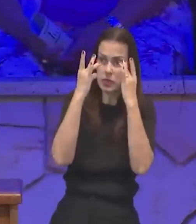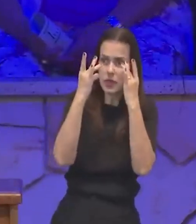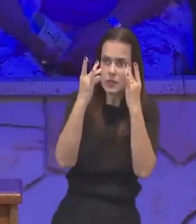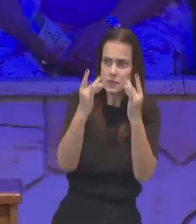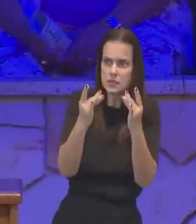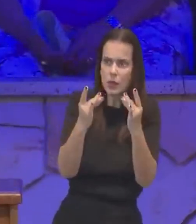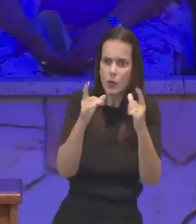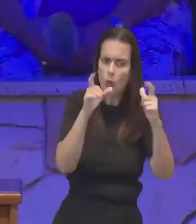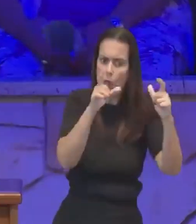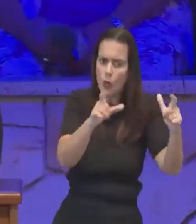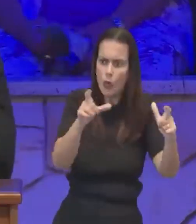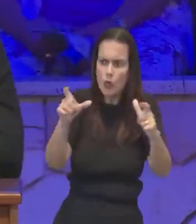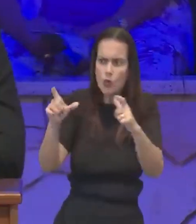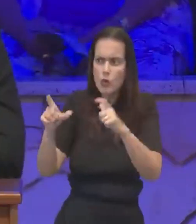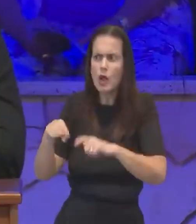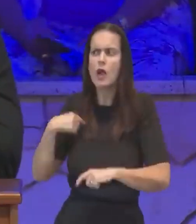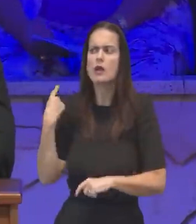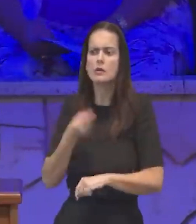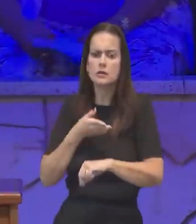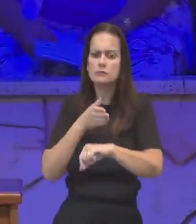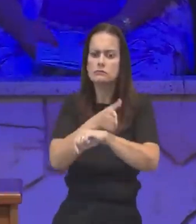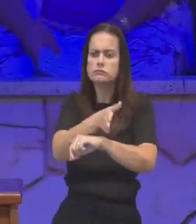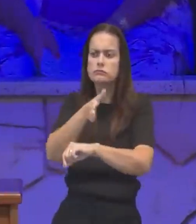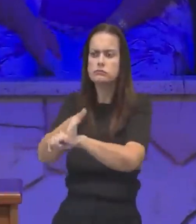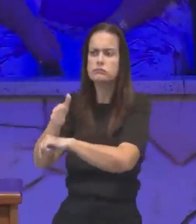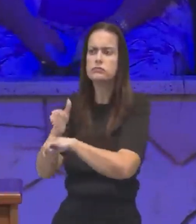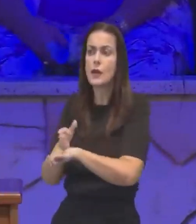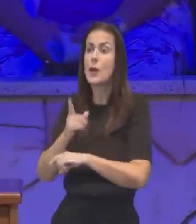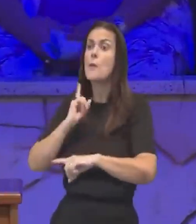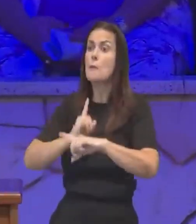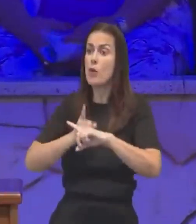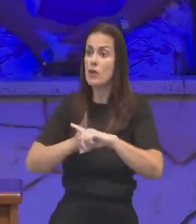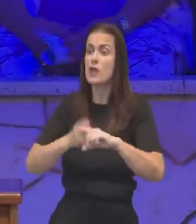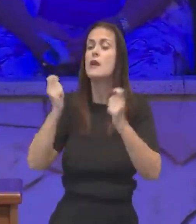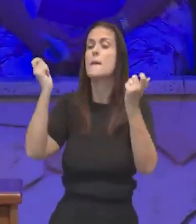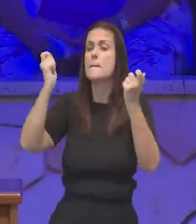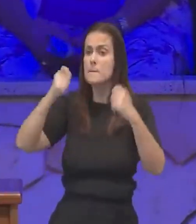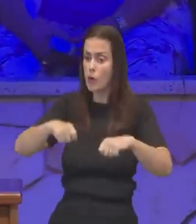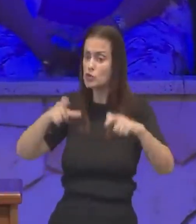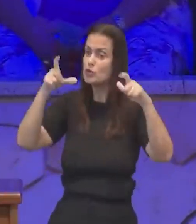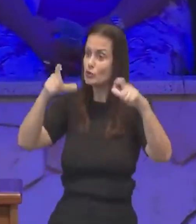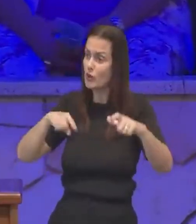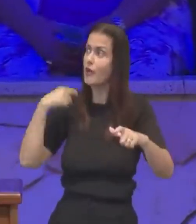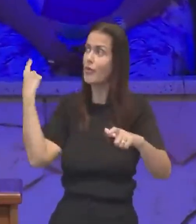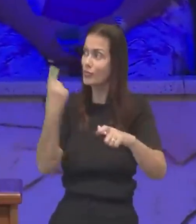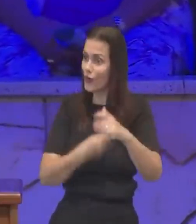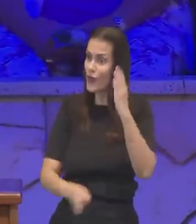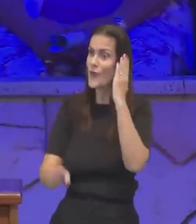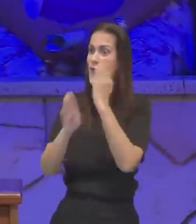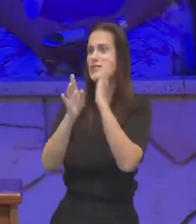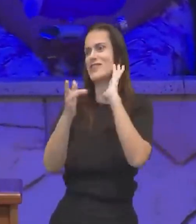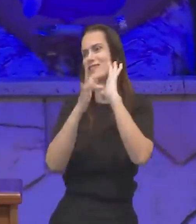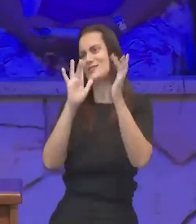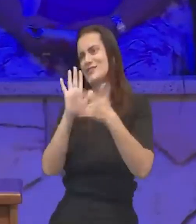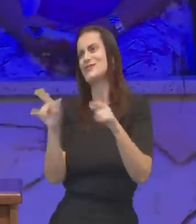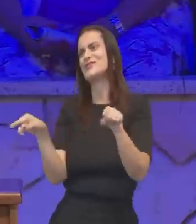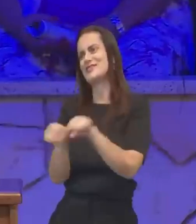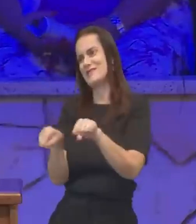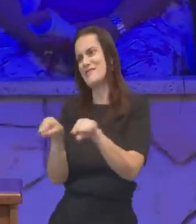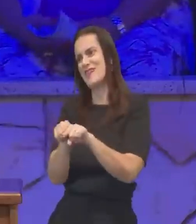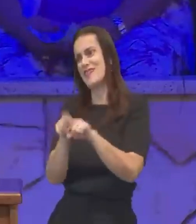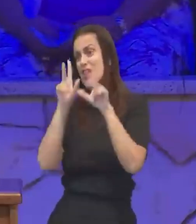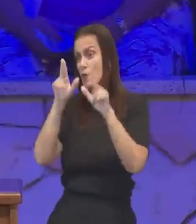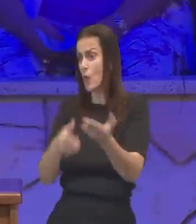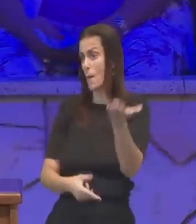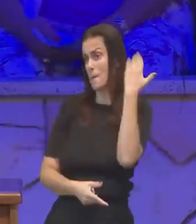da nossa existência, porque este poço cavado por Jacó, adquirido por Jacó e